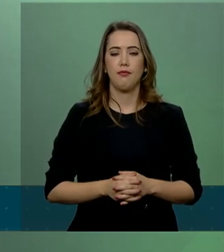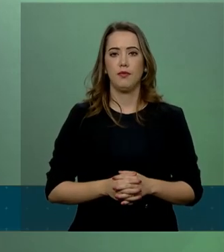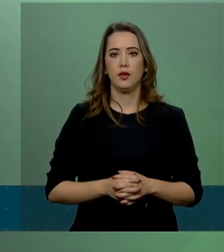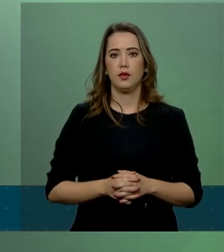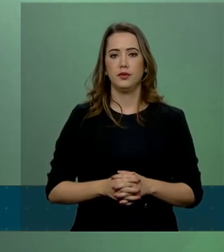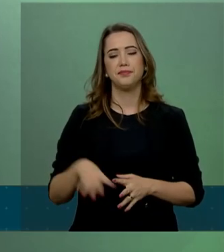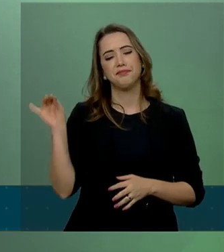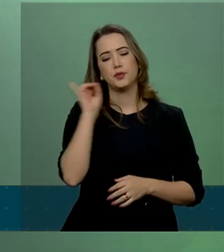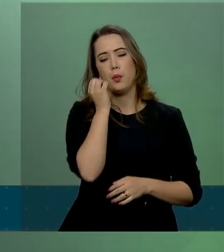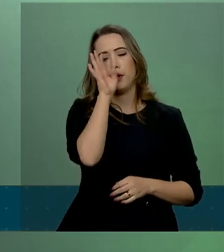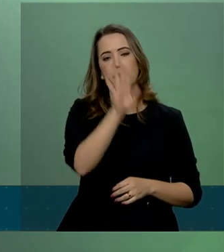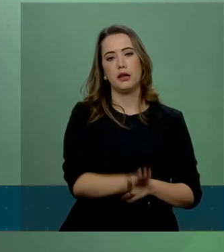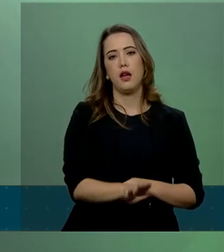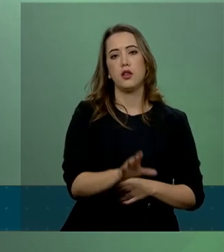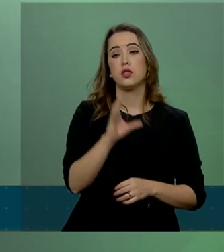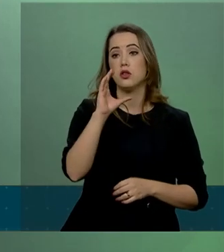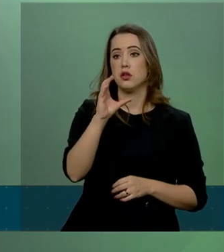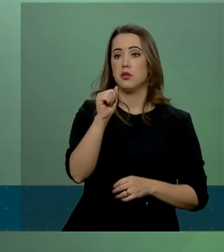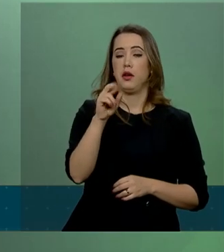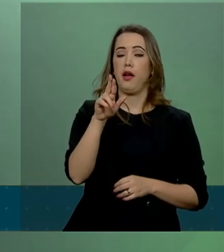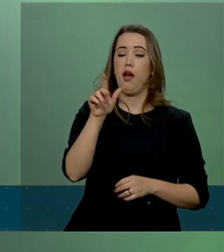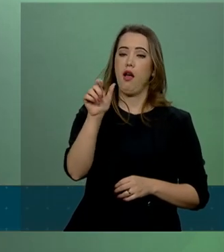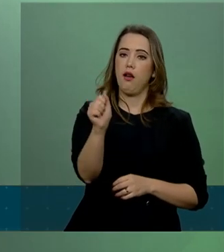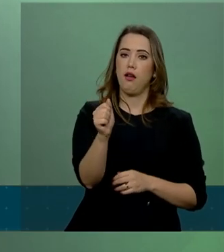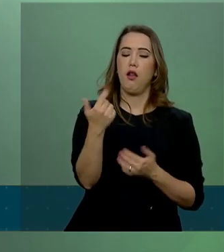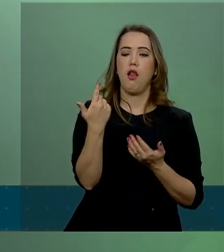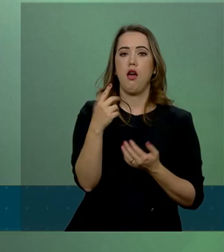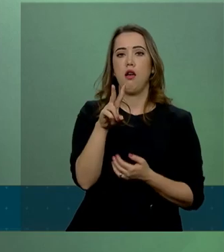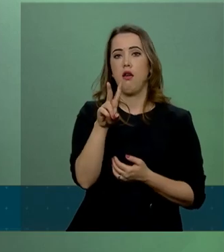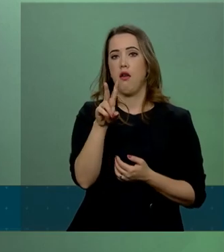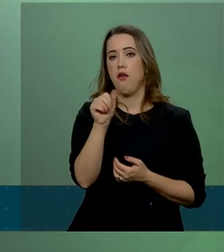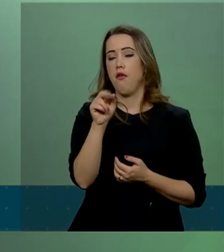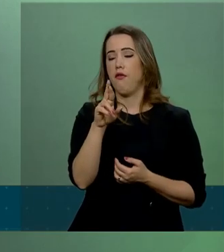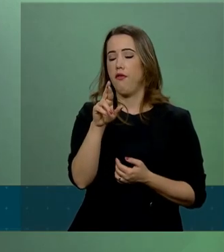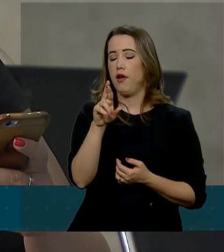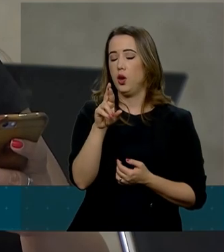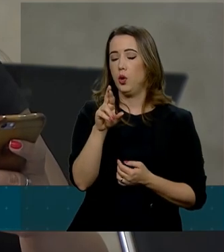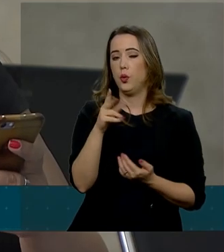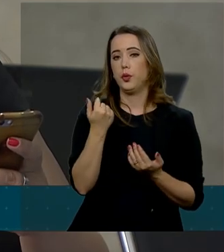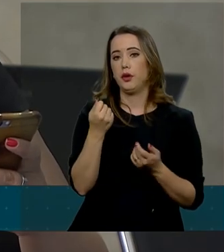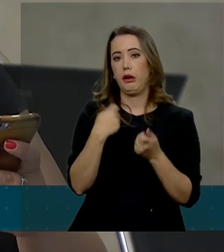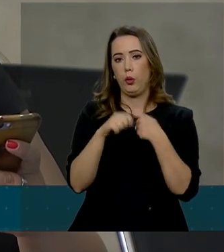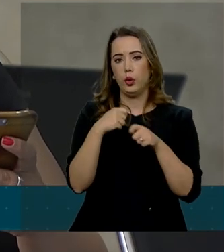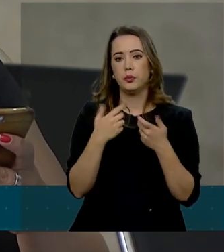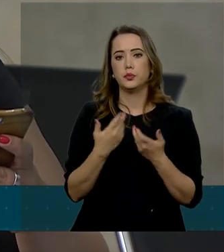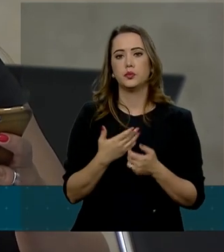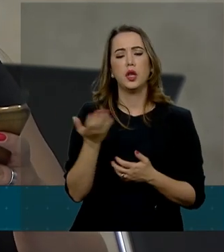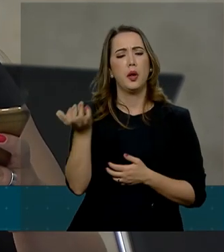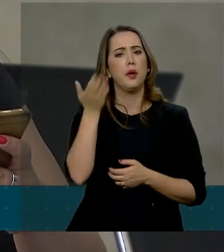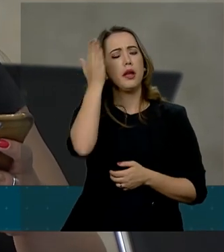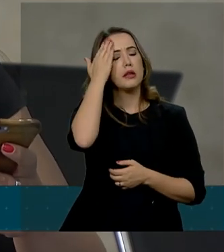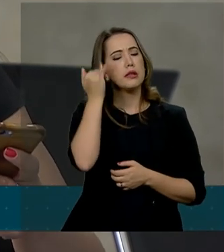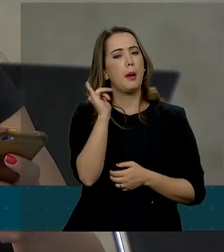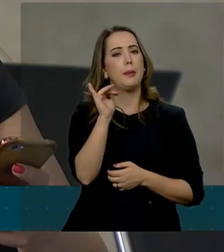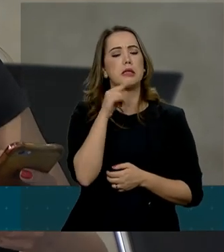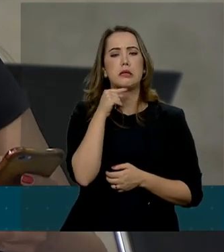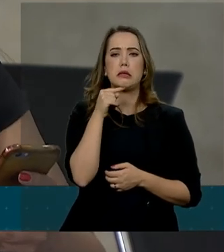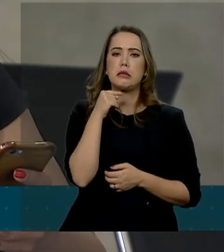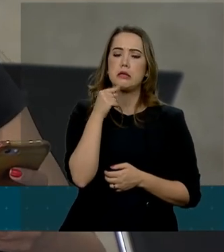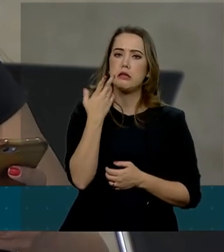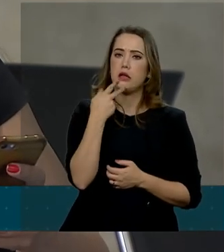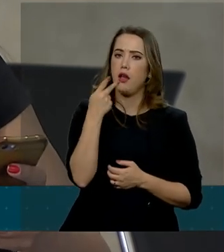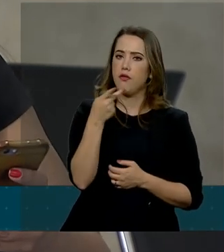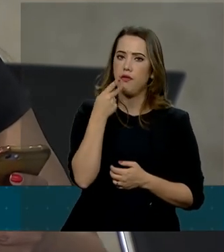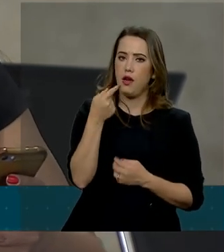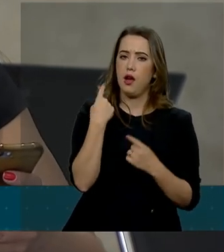para travar a escalada da ajuda econômica é eu quero saber se tem algum comentário em relação à